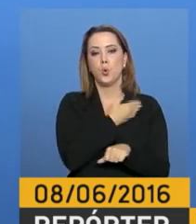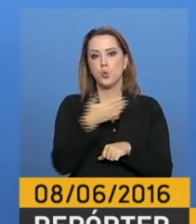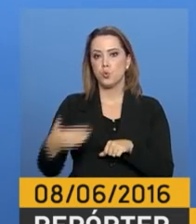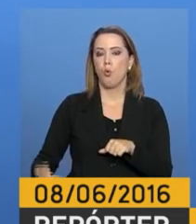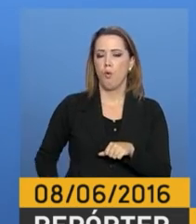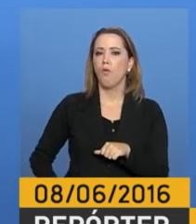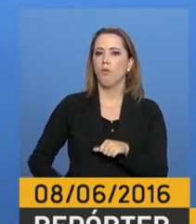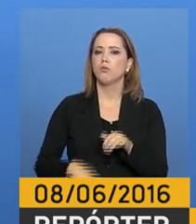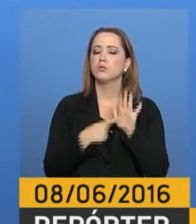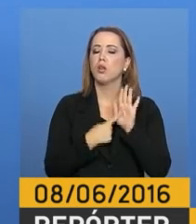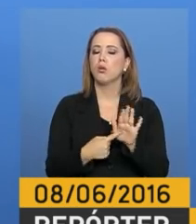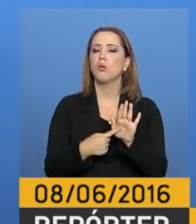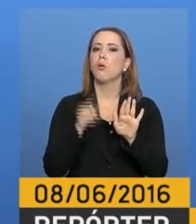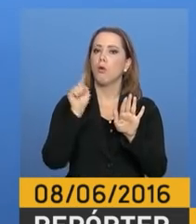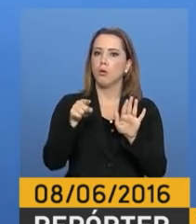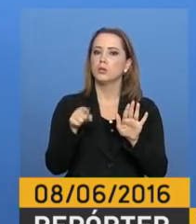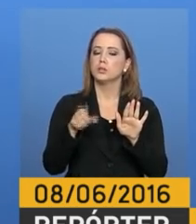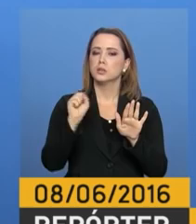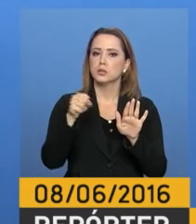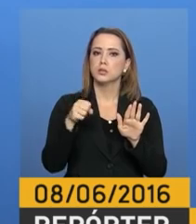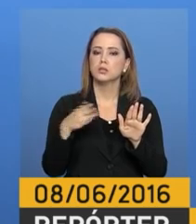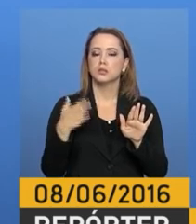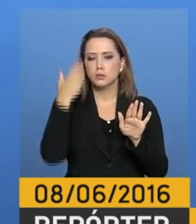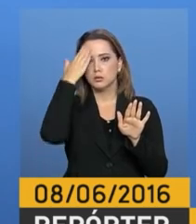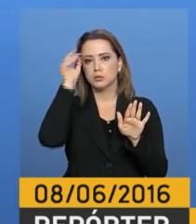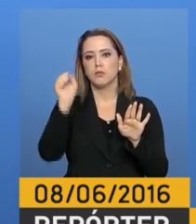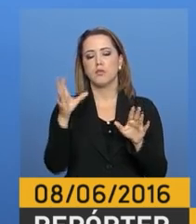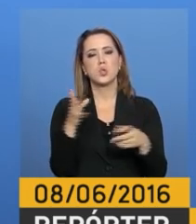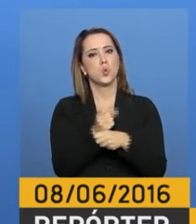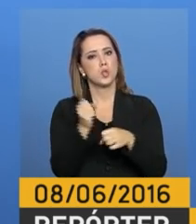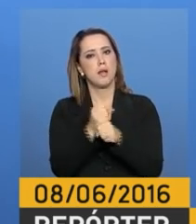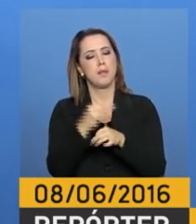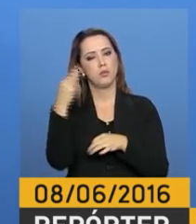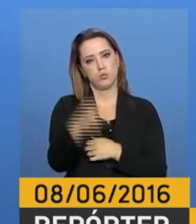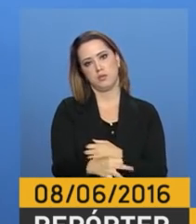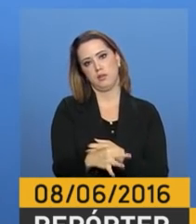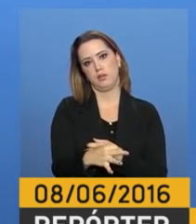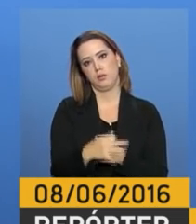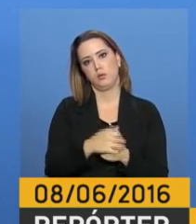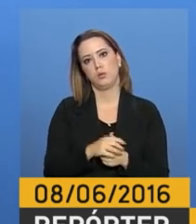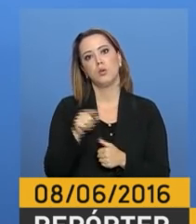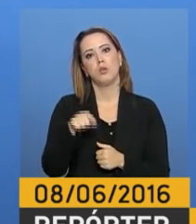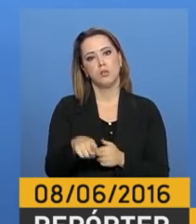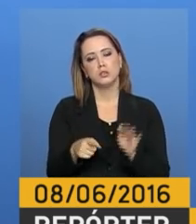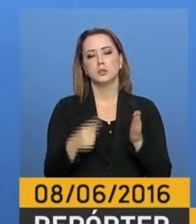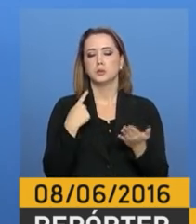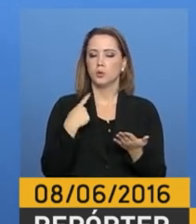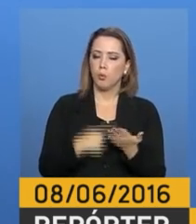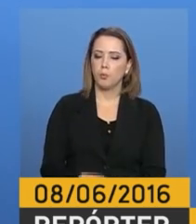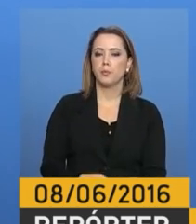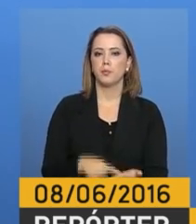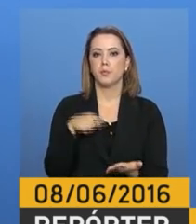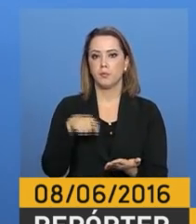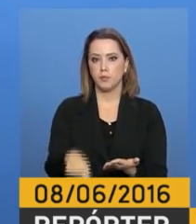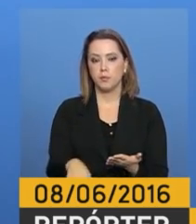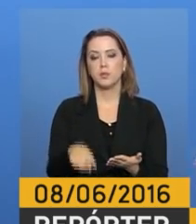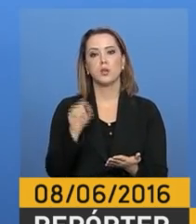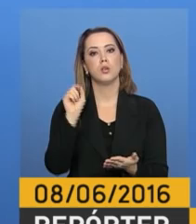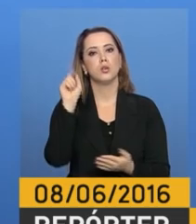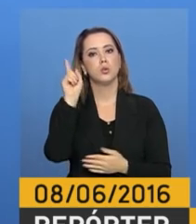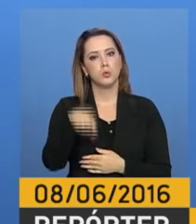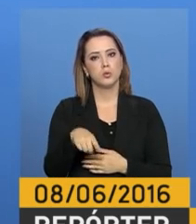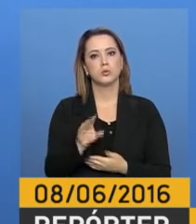sinaliza que controla as próprias contas em primeiro lugar cumprindo o seu papel básico que é eh